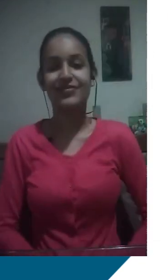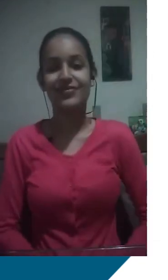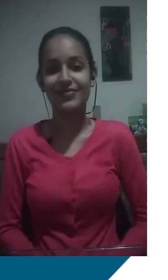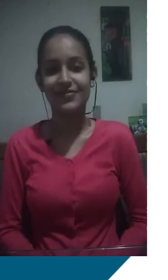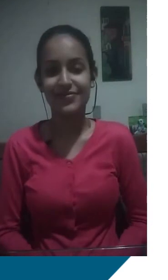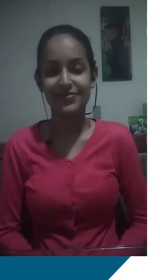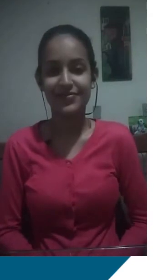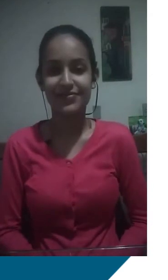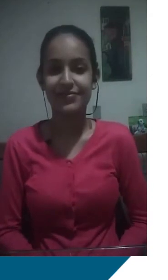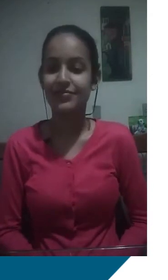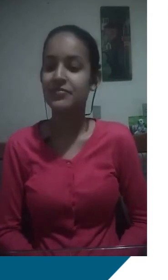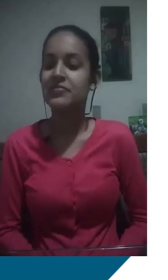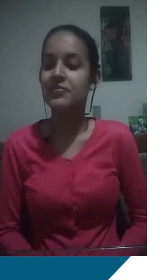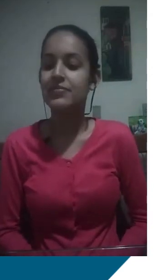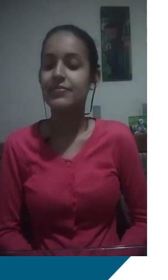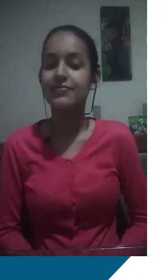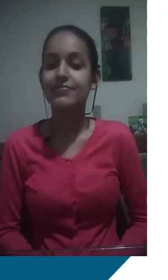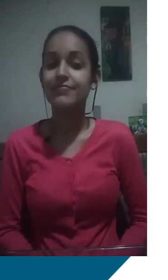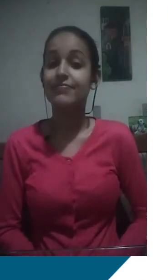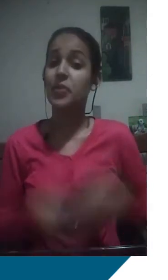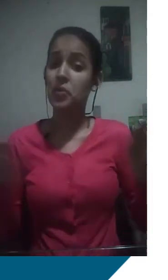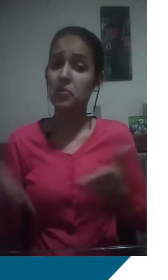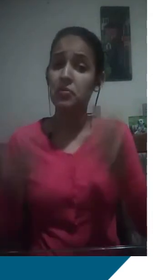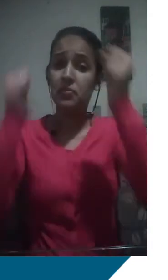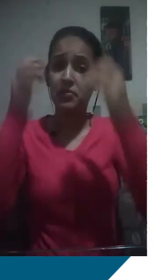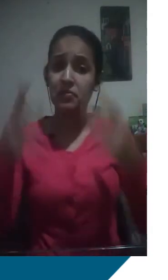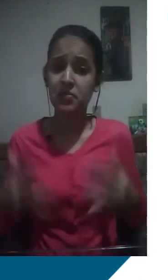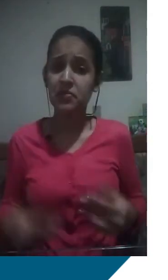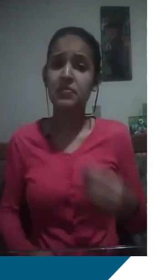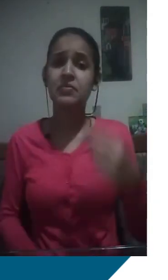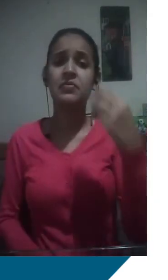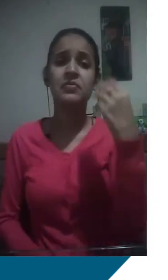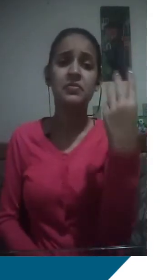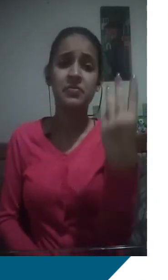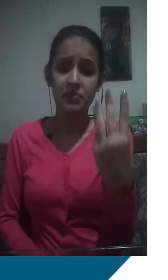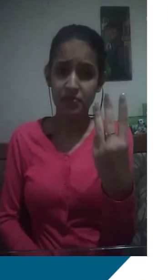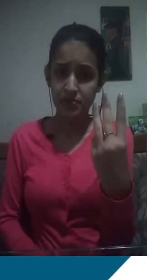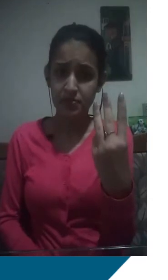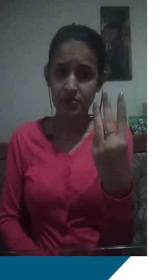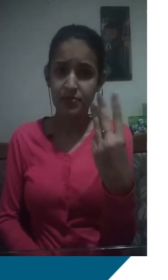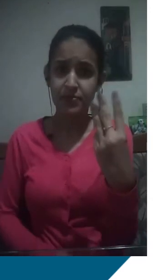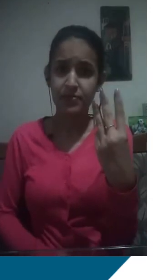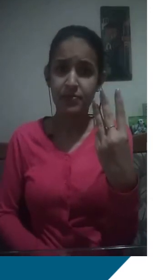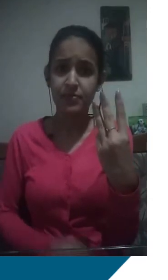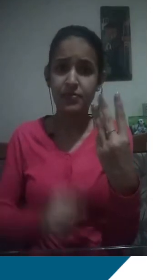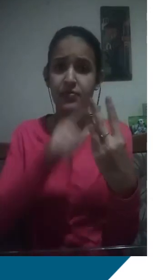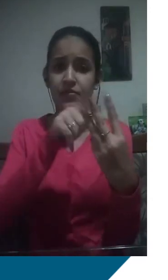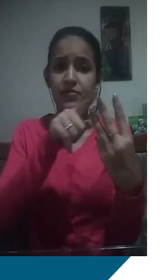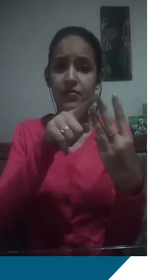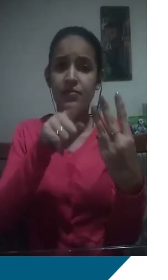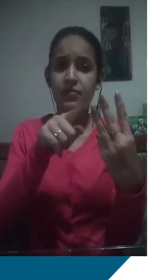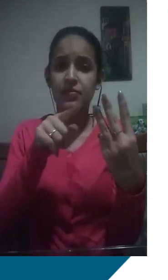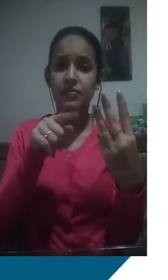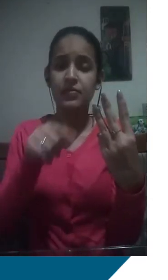A gente vai estudar, a gente vai separar três tipos de dilatações, basicamente. Claro, para sólidos, né?